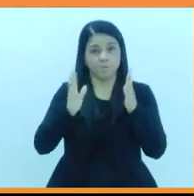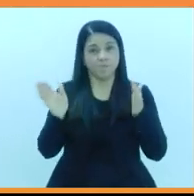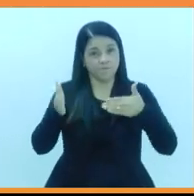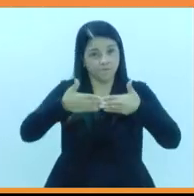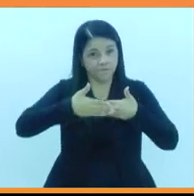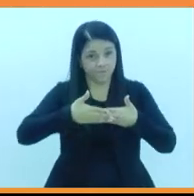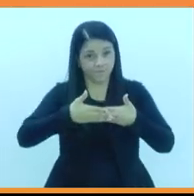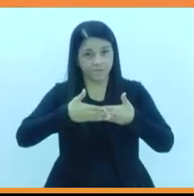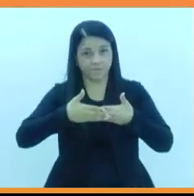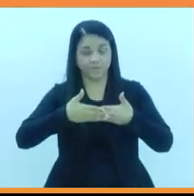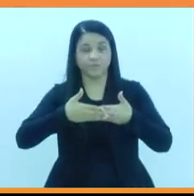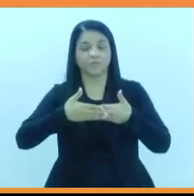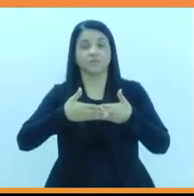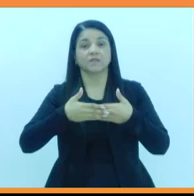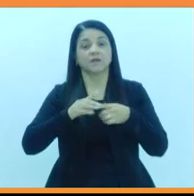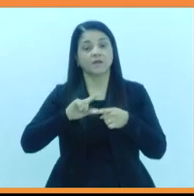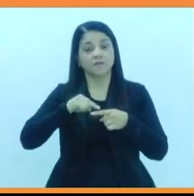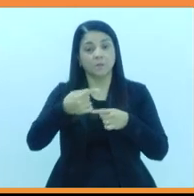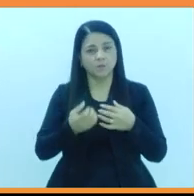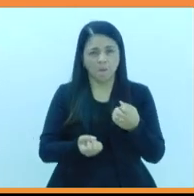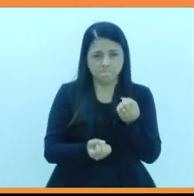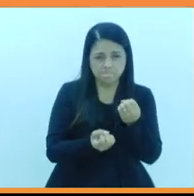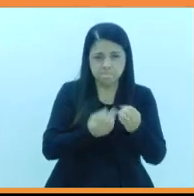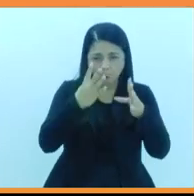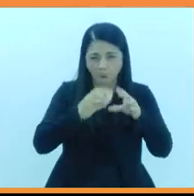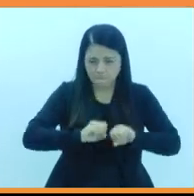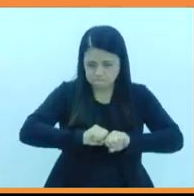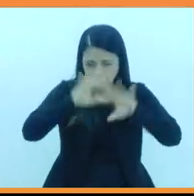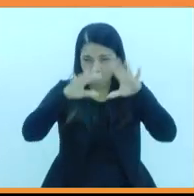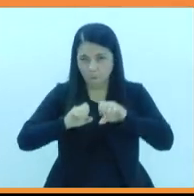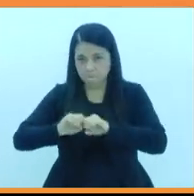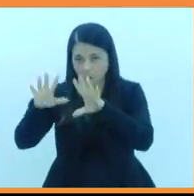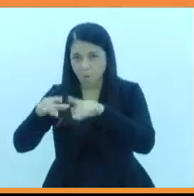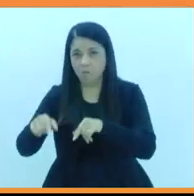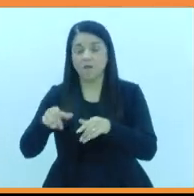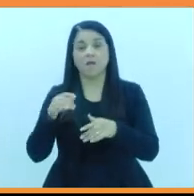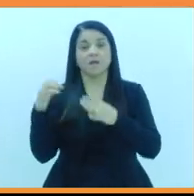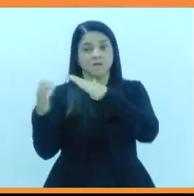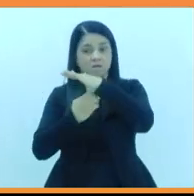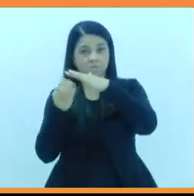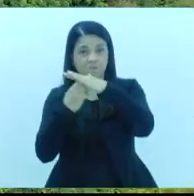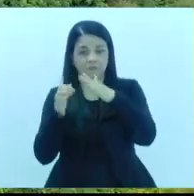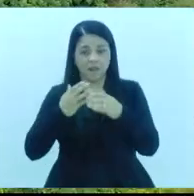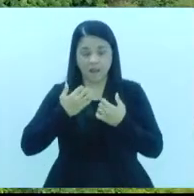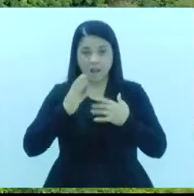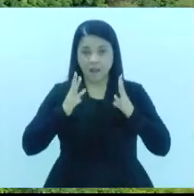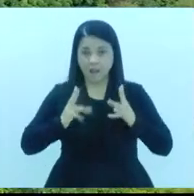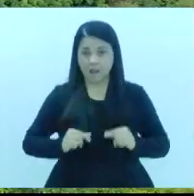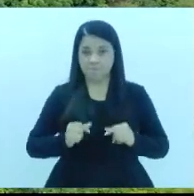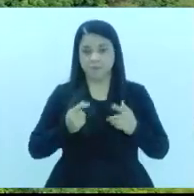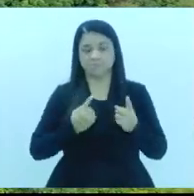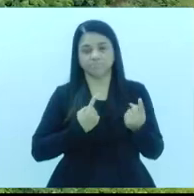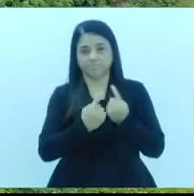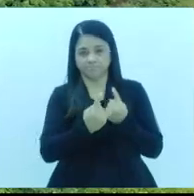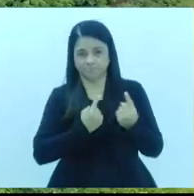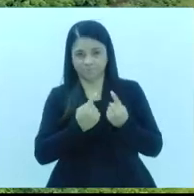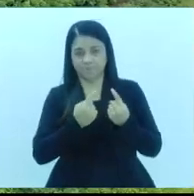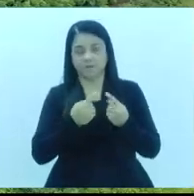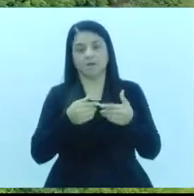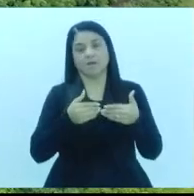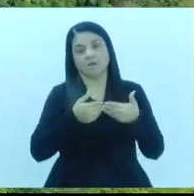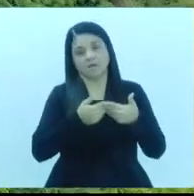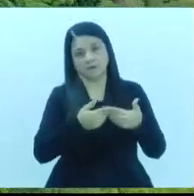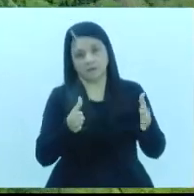fechamento da rodovia. Após as detonações, as equipes da concessionária realizam a limpeza da pista antes de liberar o tráfego.